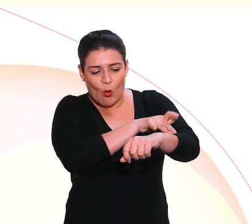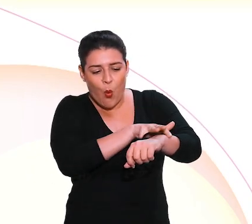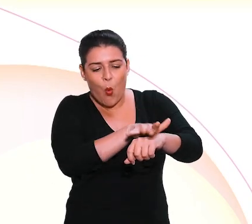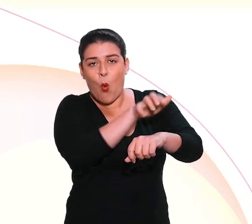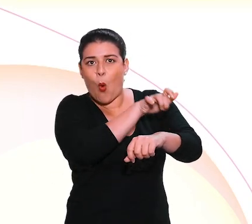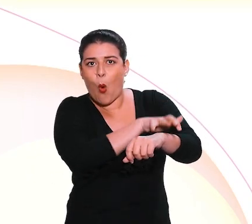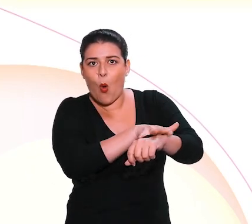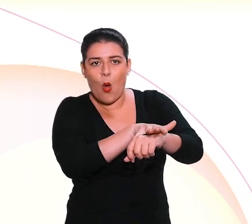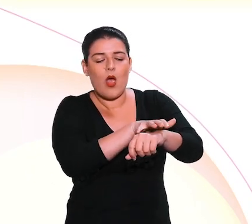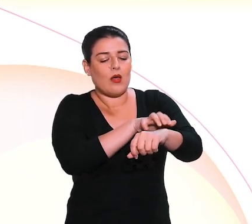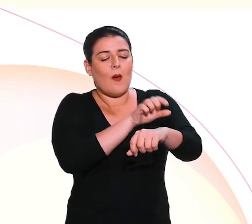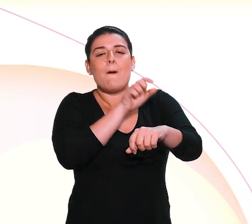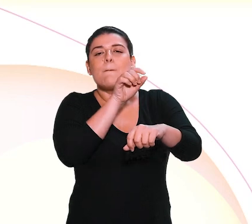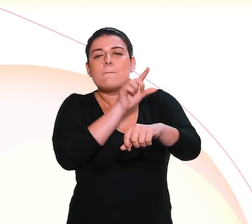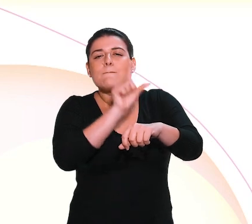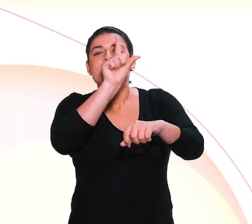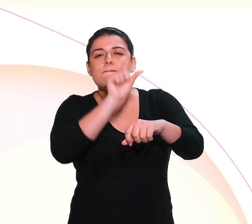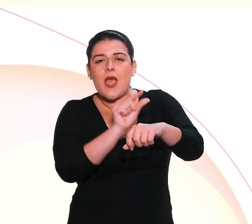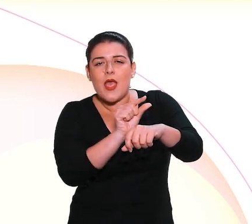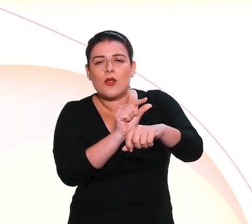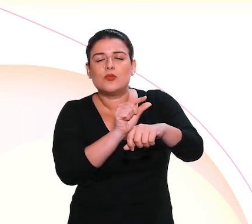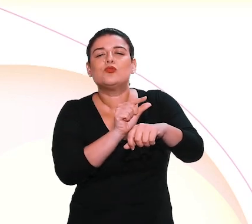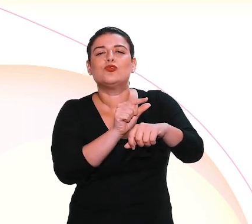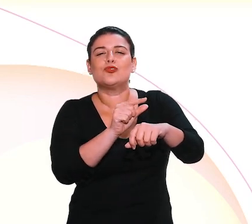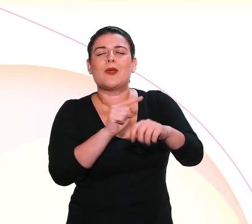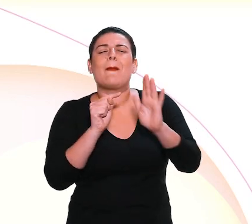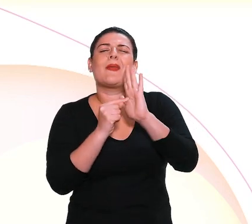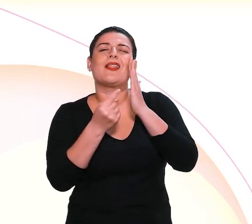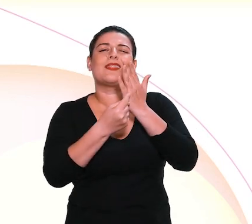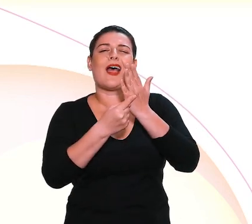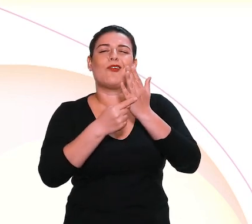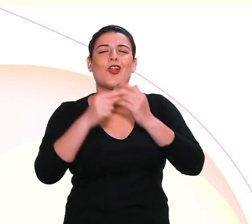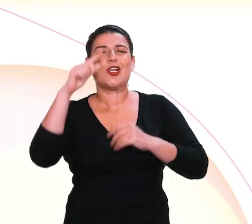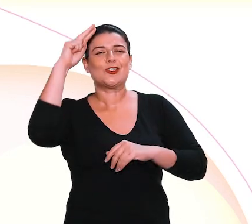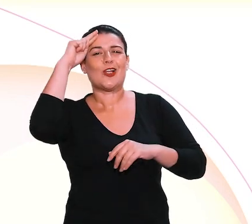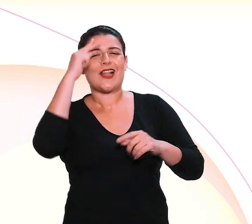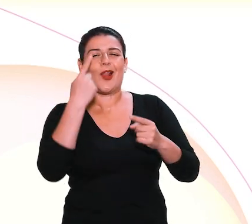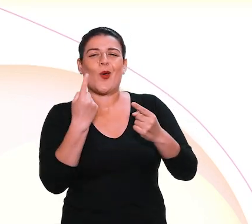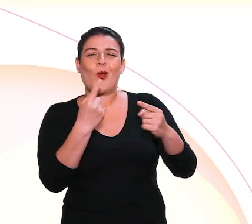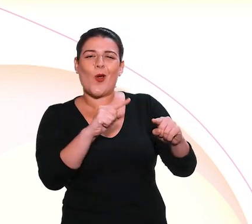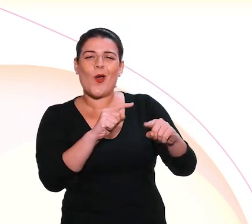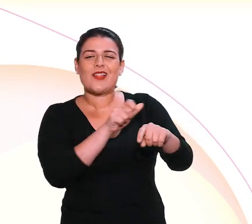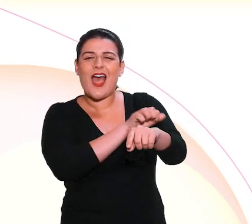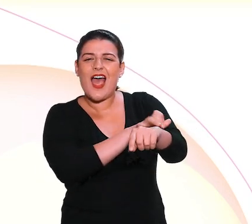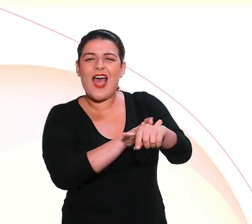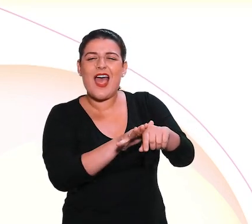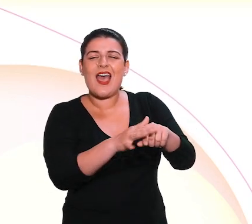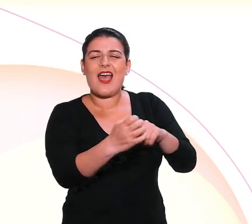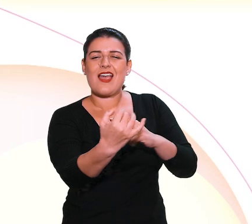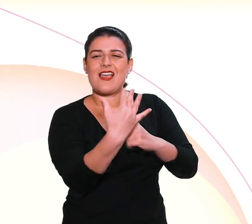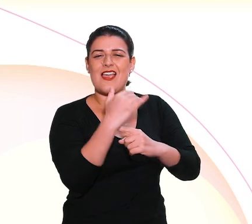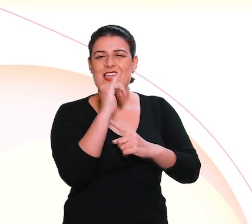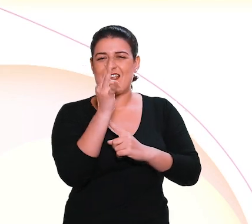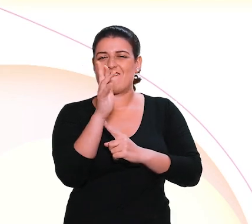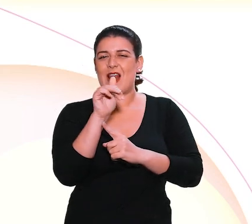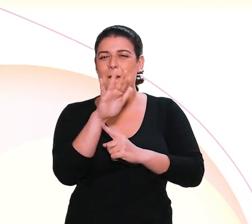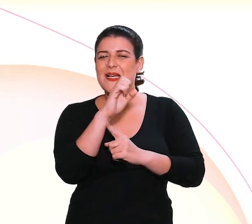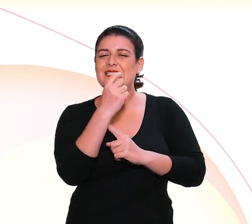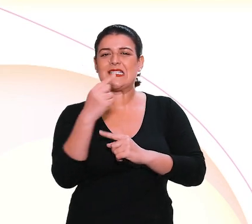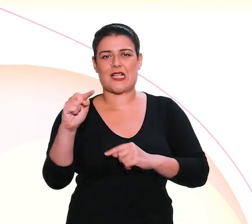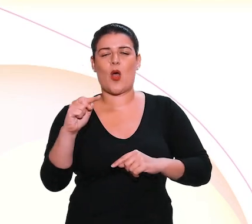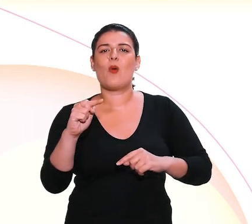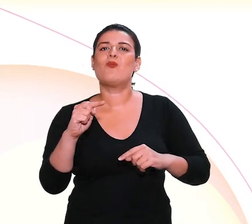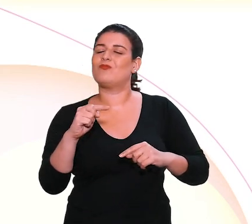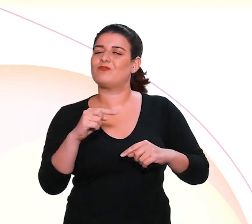está obstruída. Já chegam menos soldados e os soldados que chegam vivem menos tempo. Portanto, é quase que uma briga desleal, uma